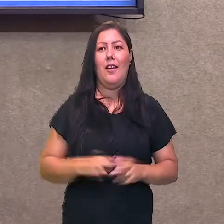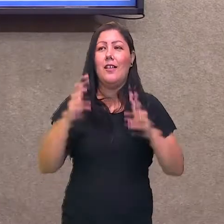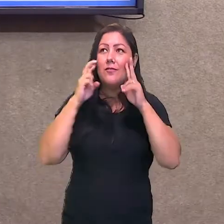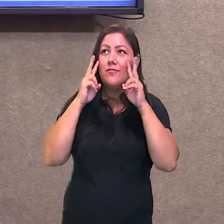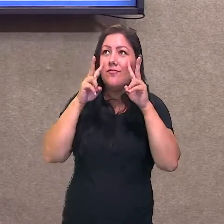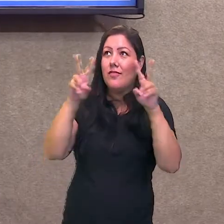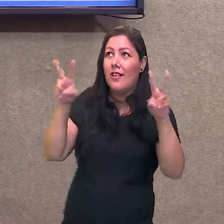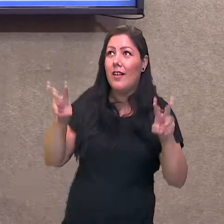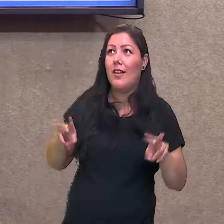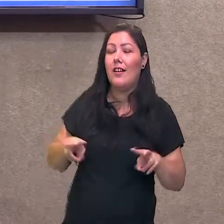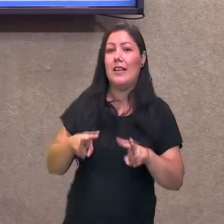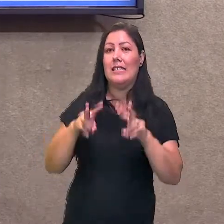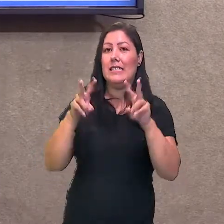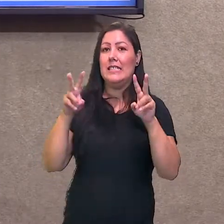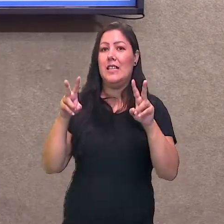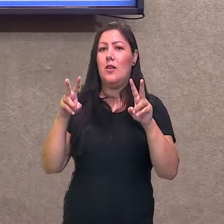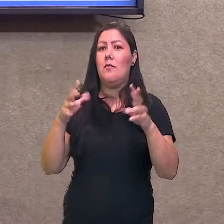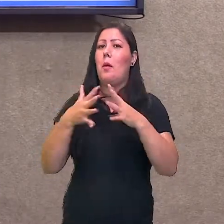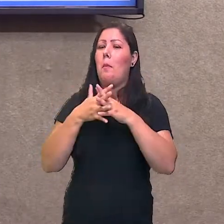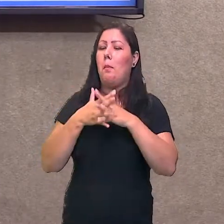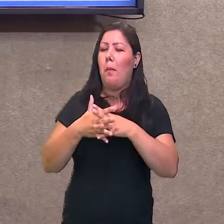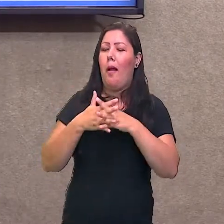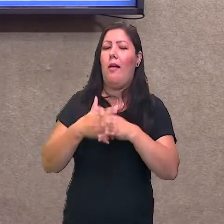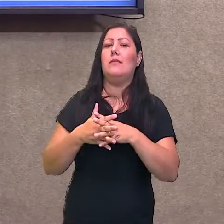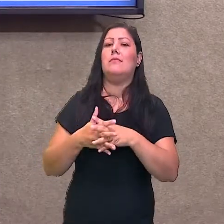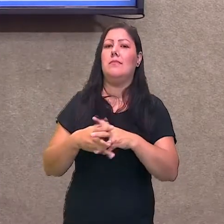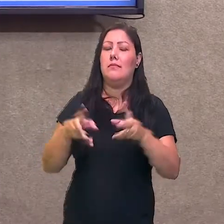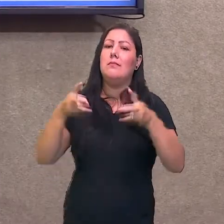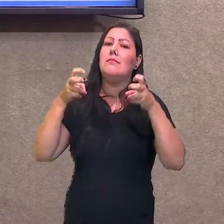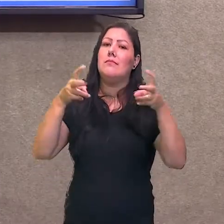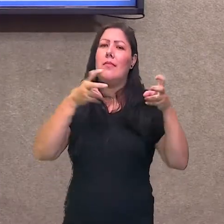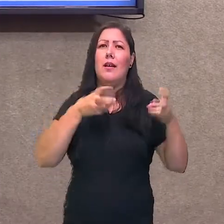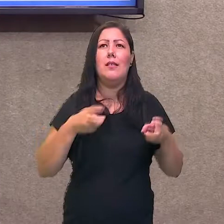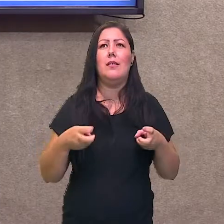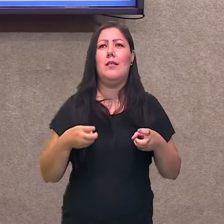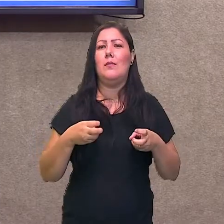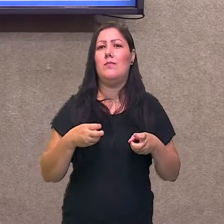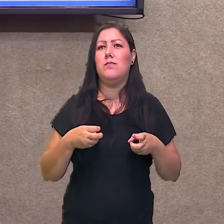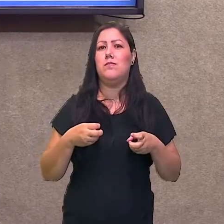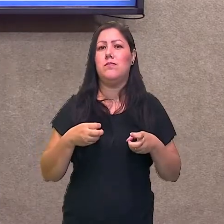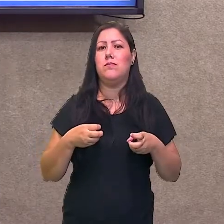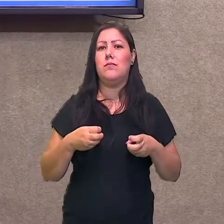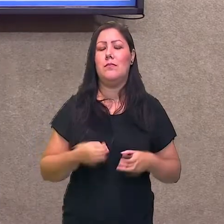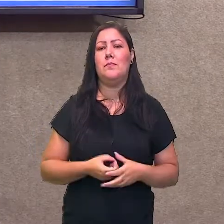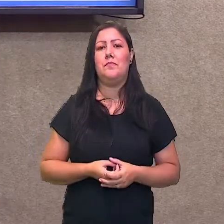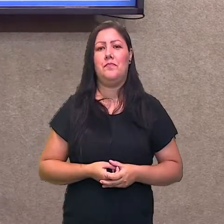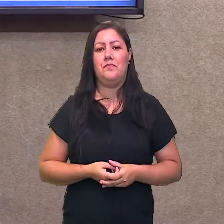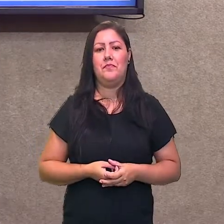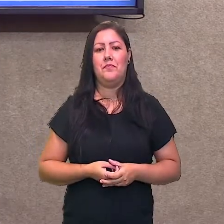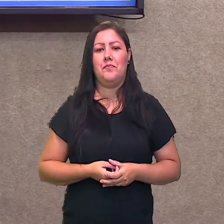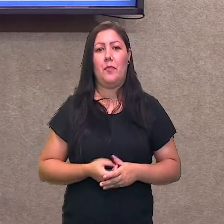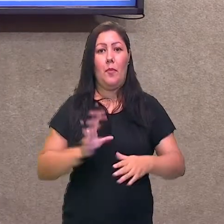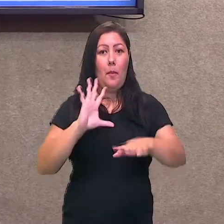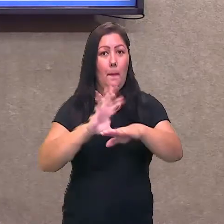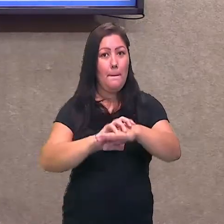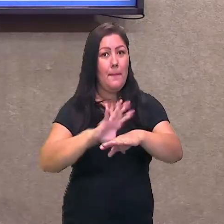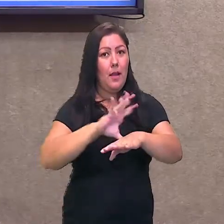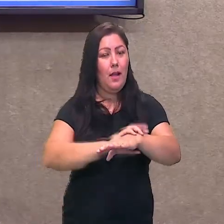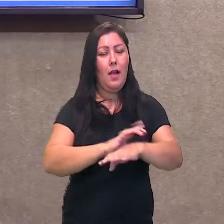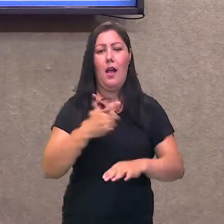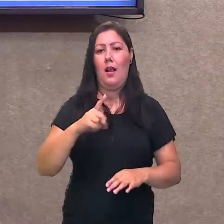simples de você perceber. Não é uma coisa física, uma coisa que você